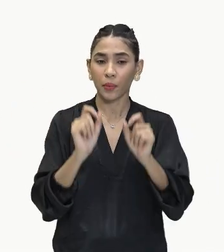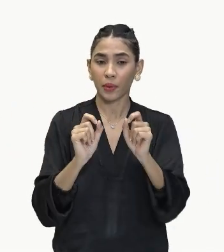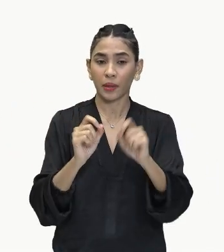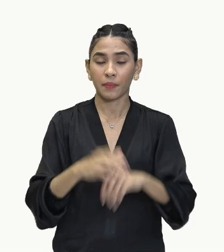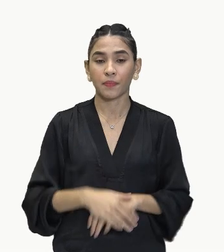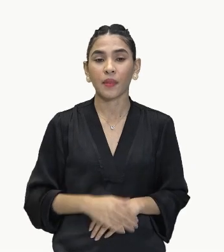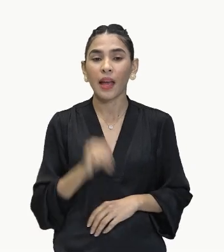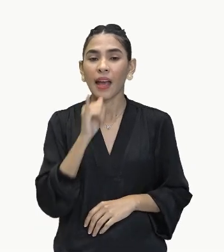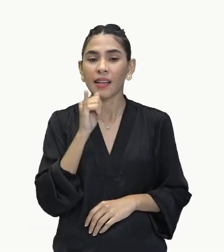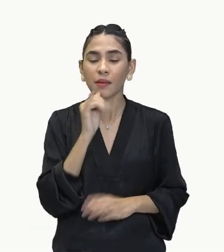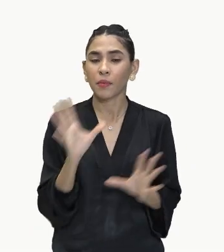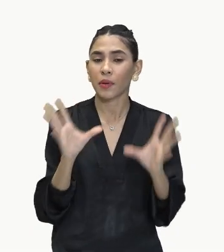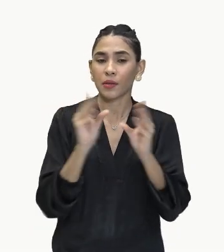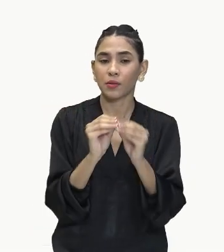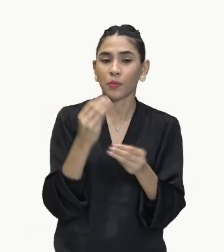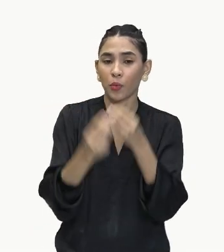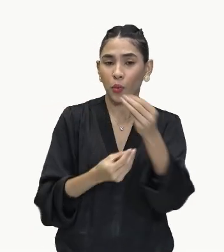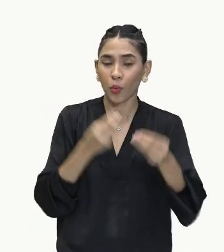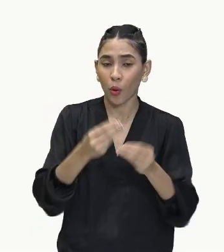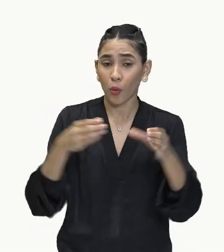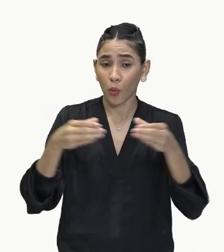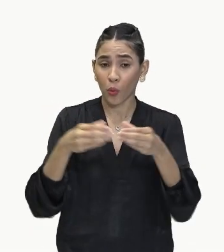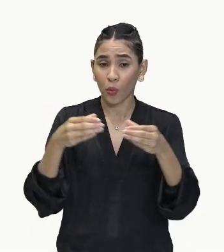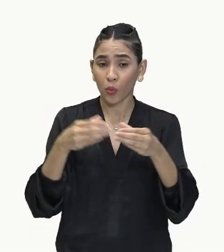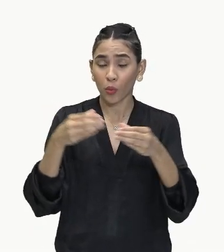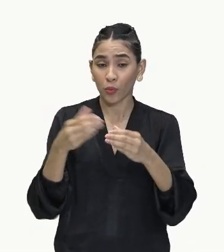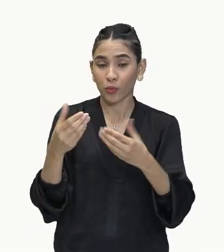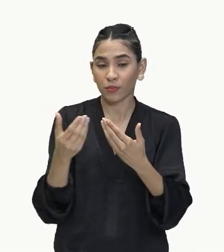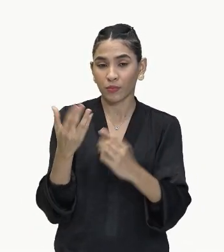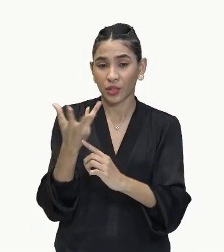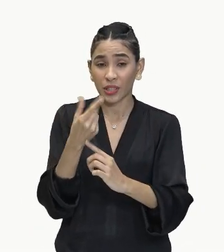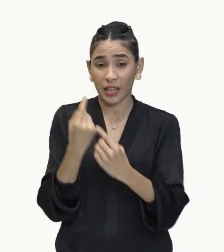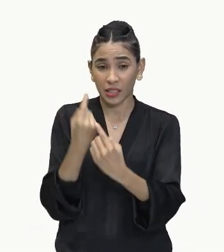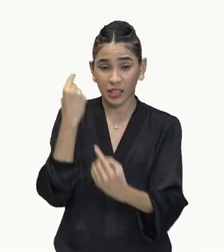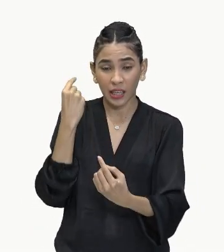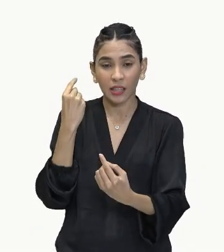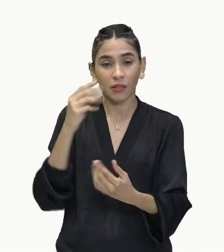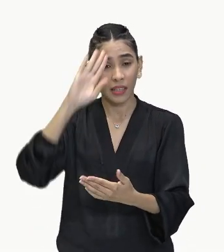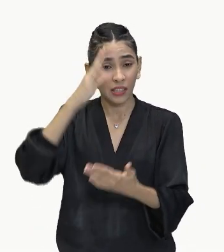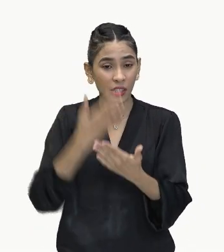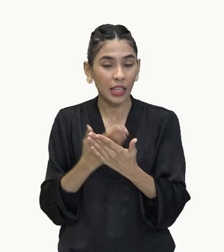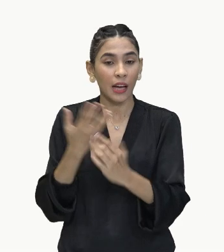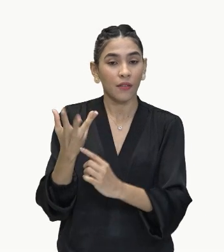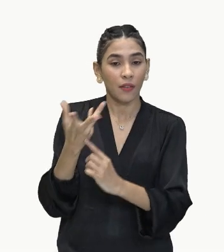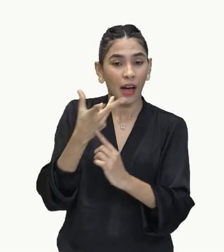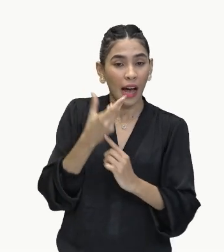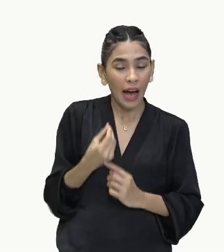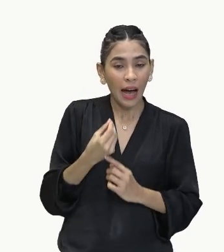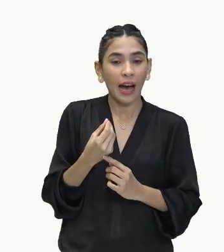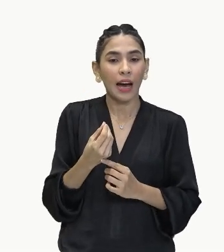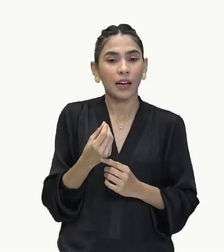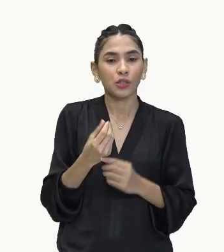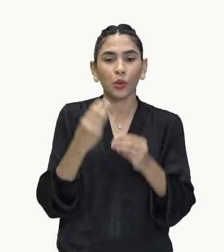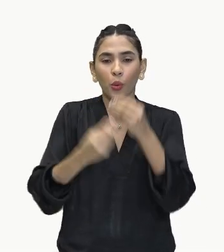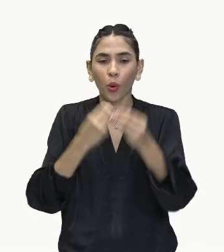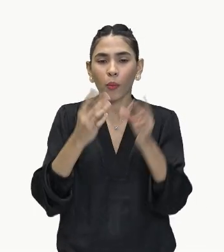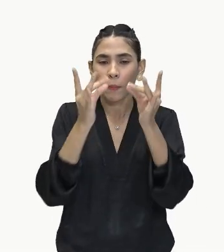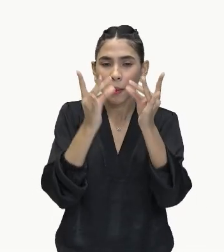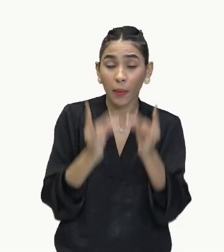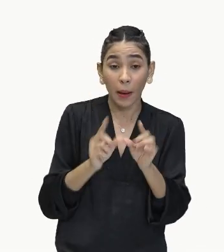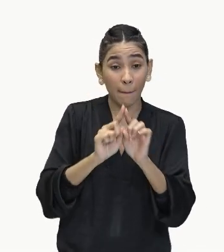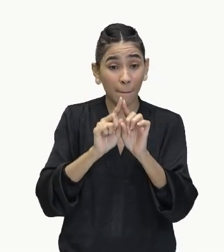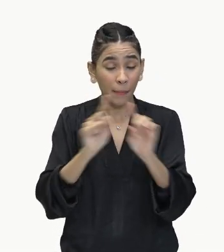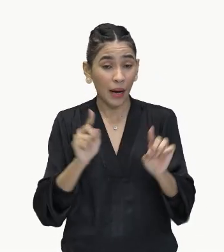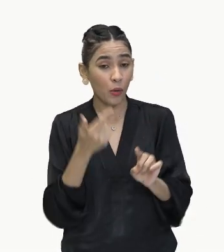um resumo de como os parnasianos prezavam que a arte, que a poesia fosse feita. Mas para os